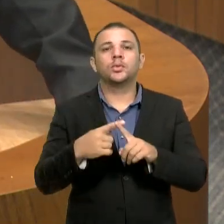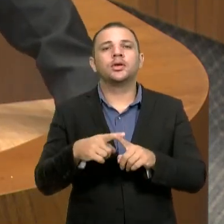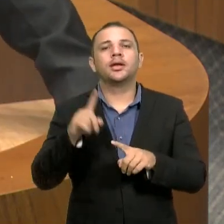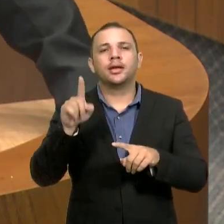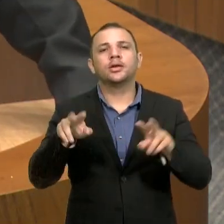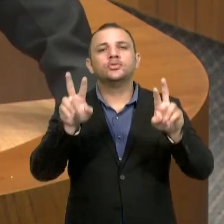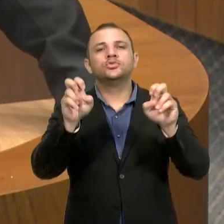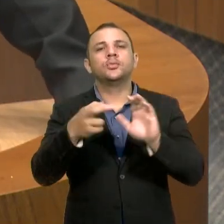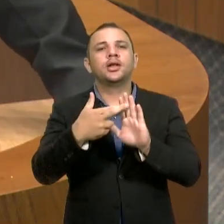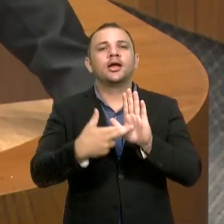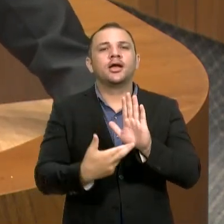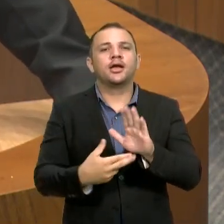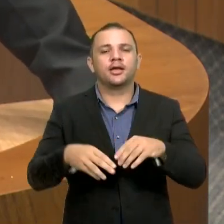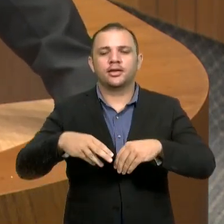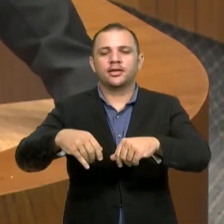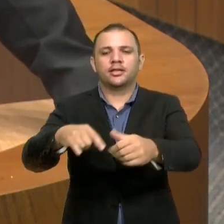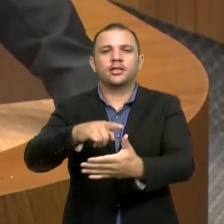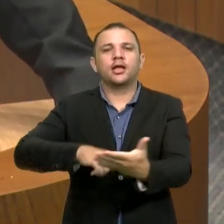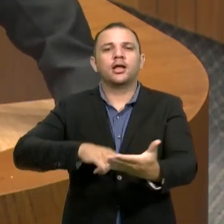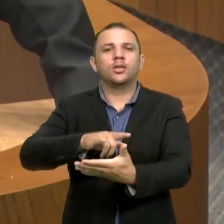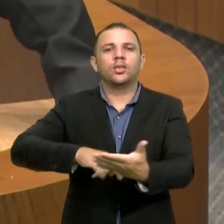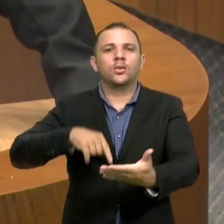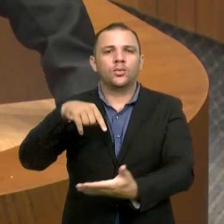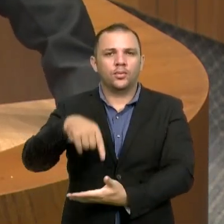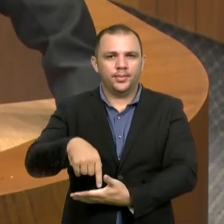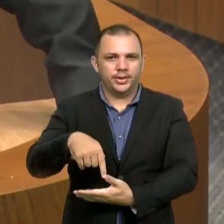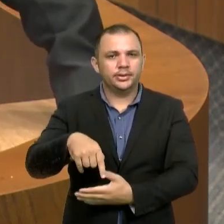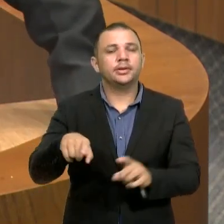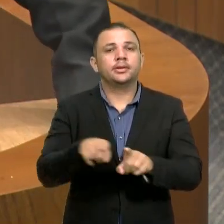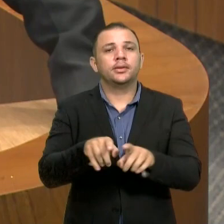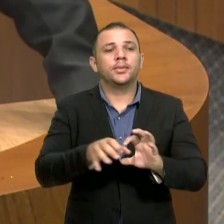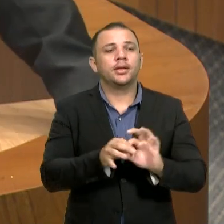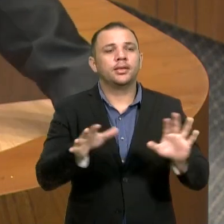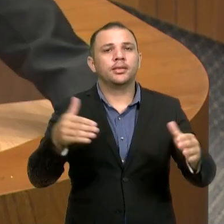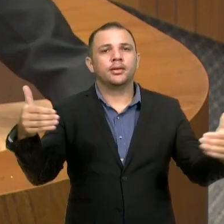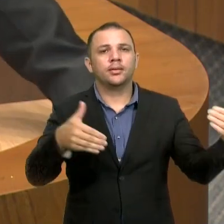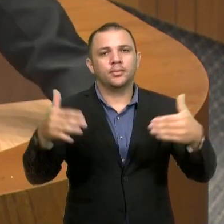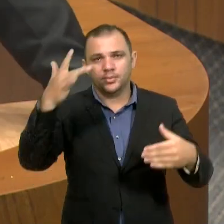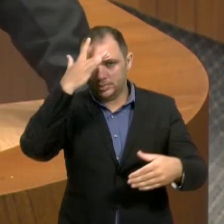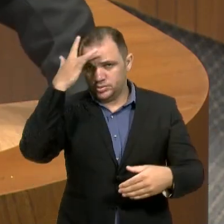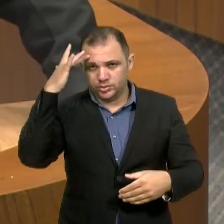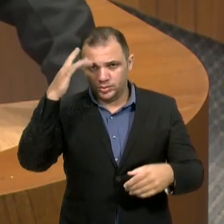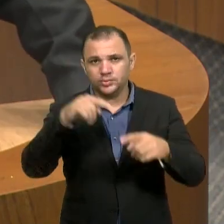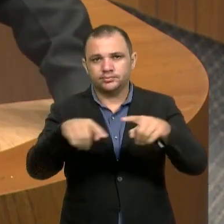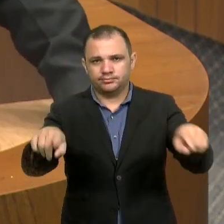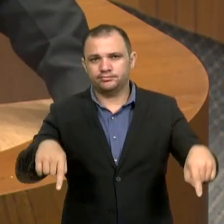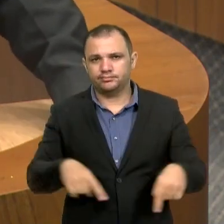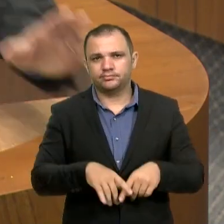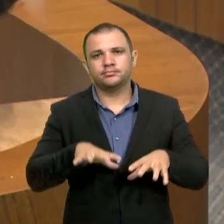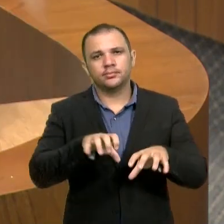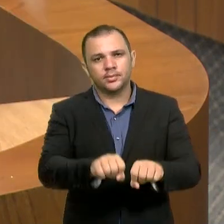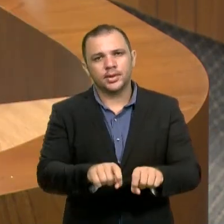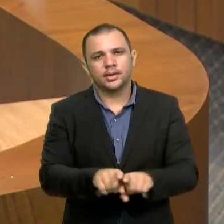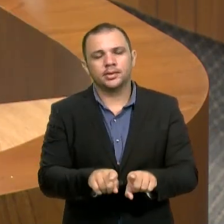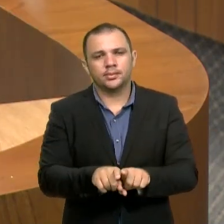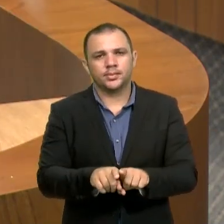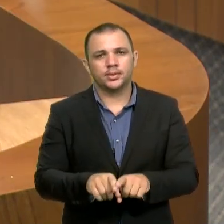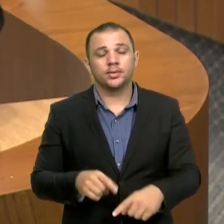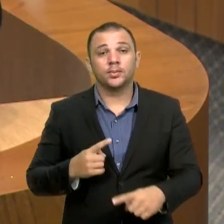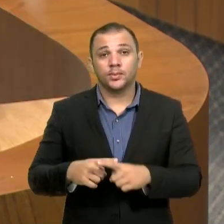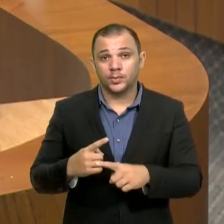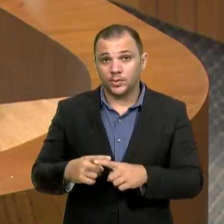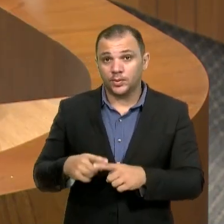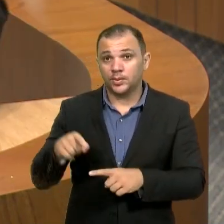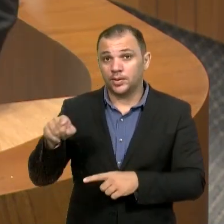fundiária, o processo de regularização fundiária e democratização da terra, onde o pequeno agricultor, o grande agricultor, precisam